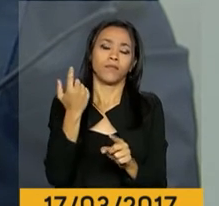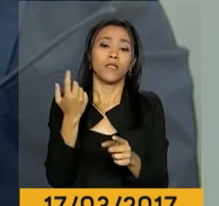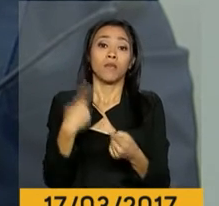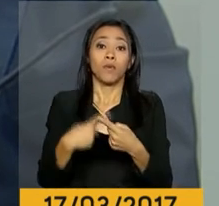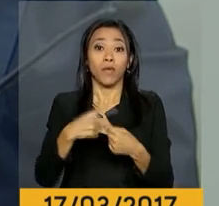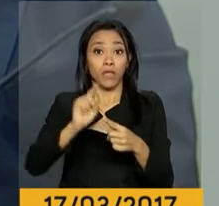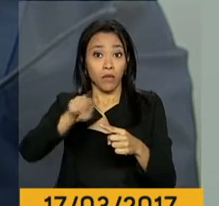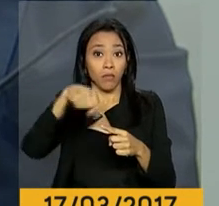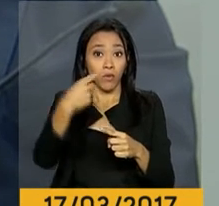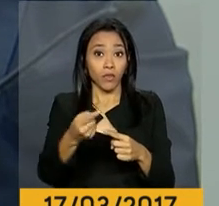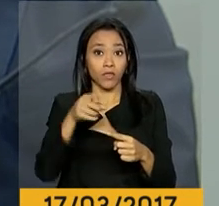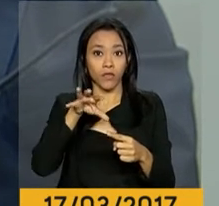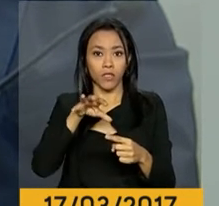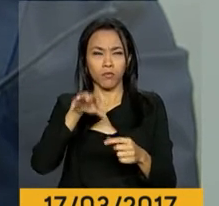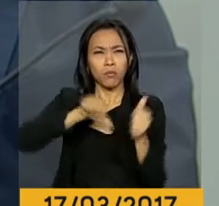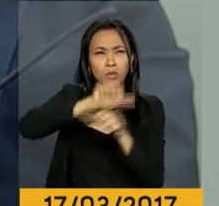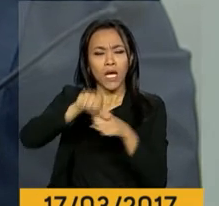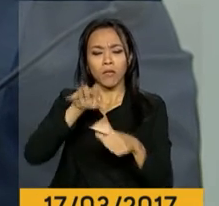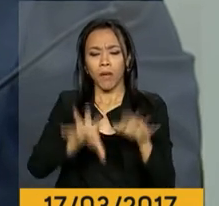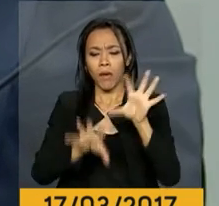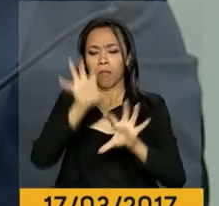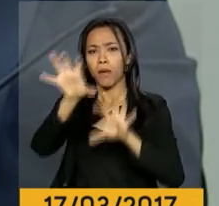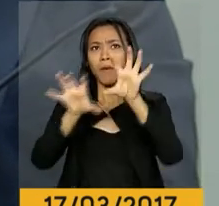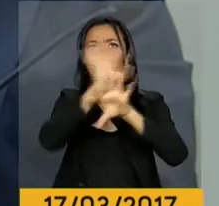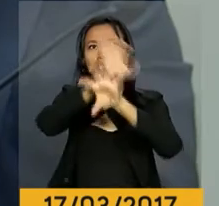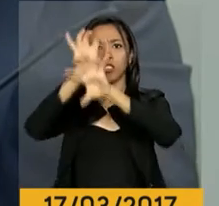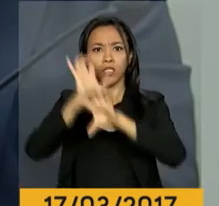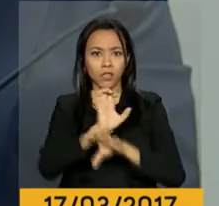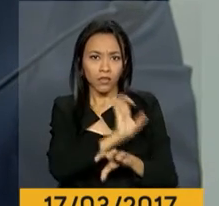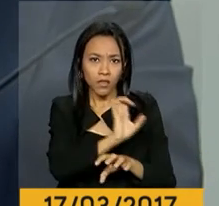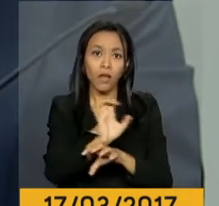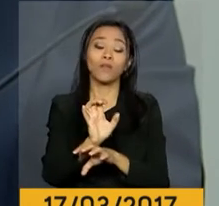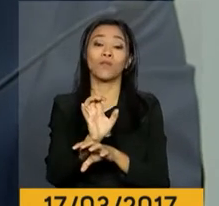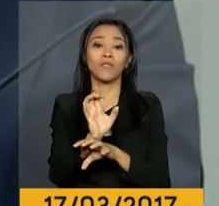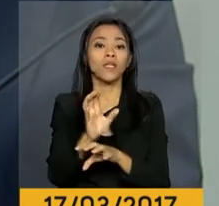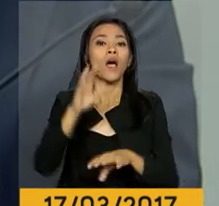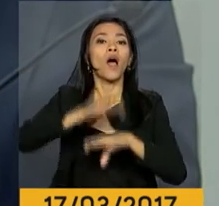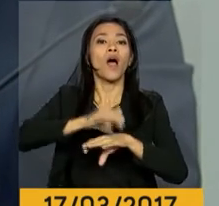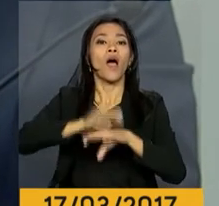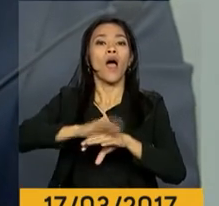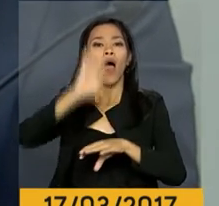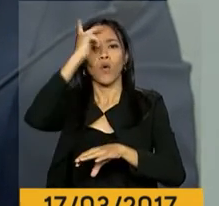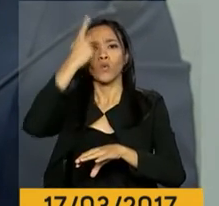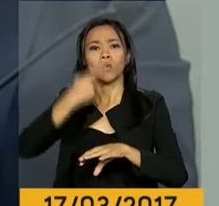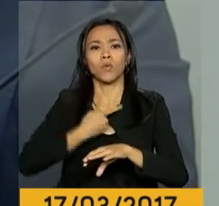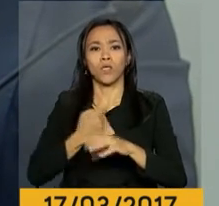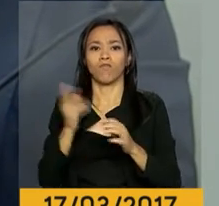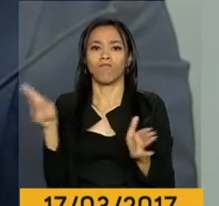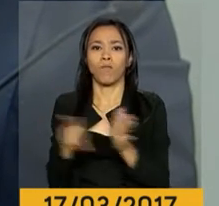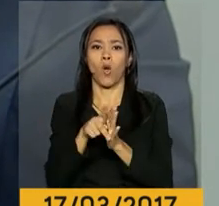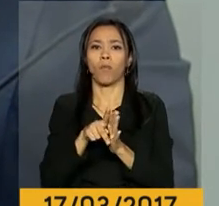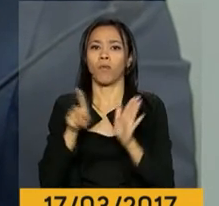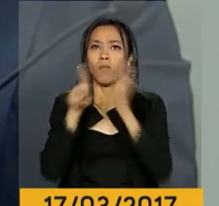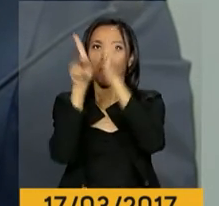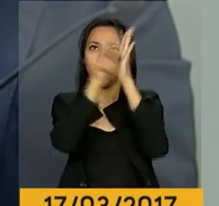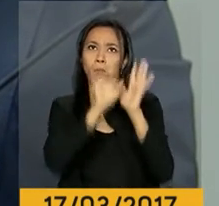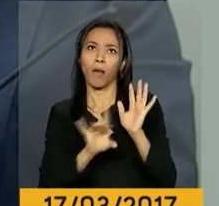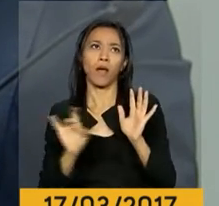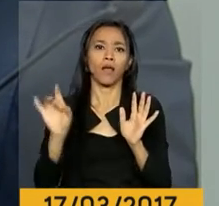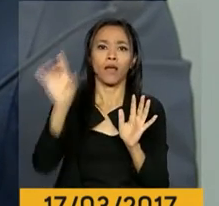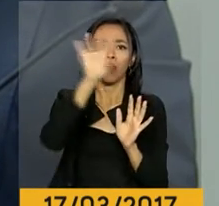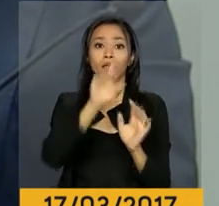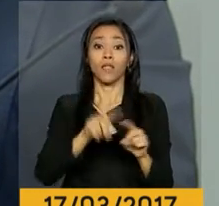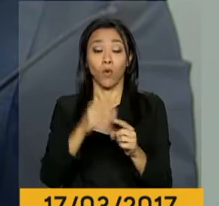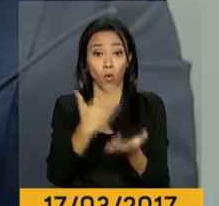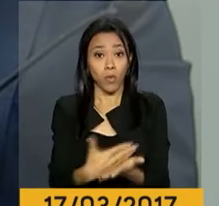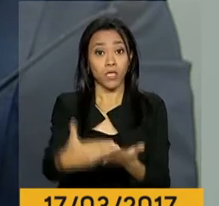ao depois transformadas em estados, tivessem uma autonomia própria. Então, nós entramos em 1891, com a